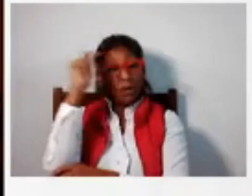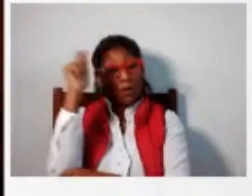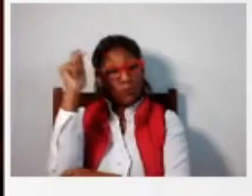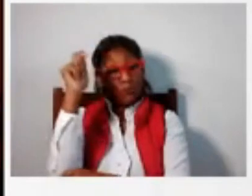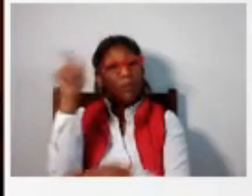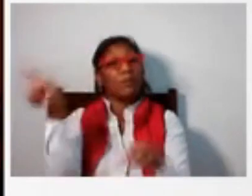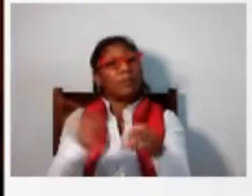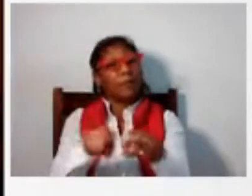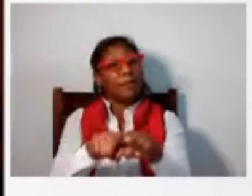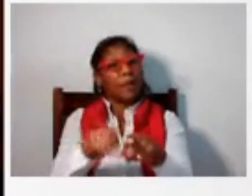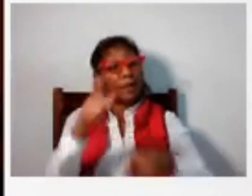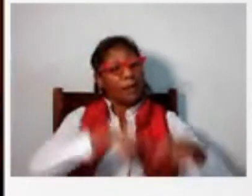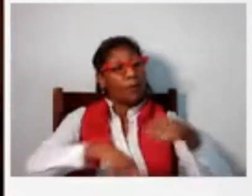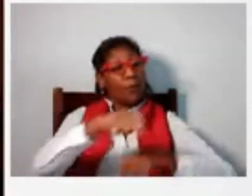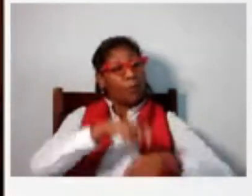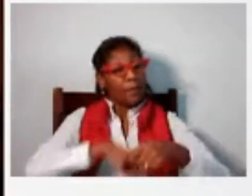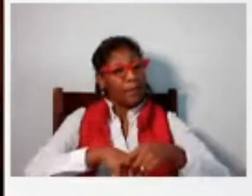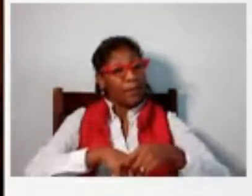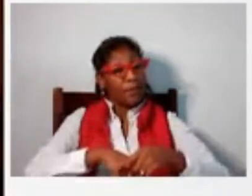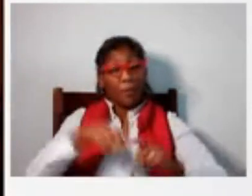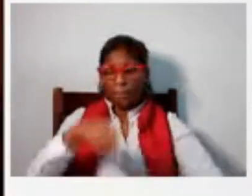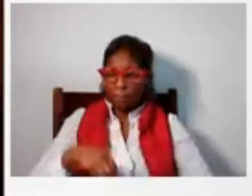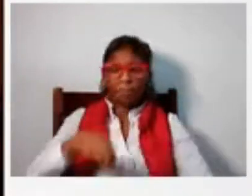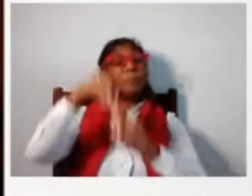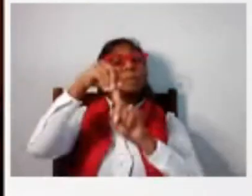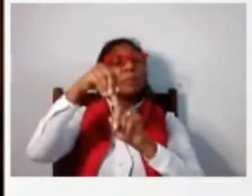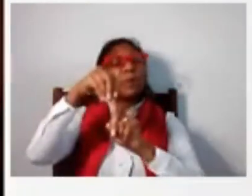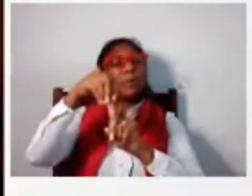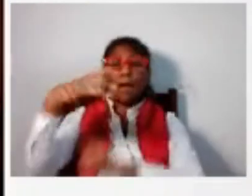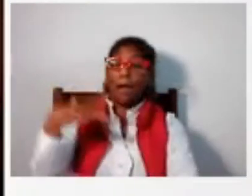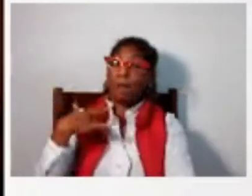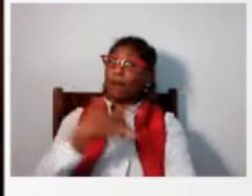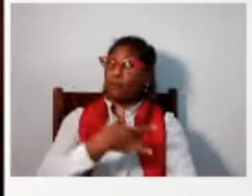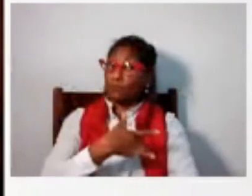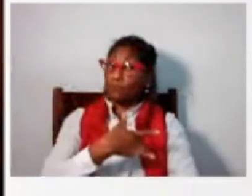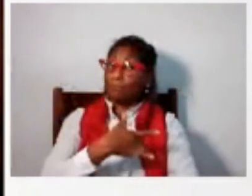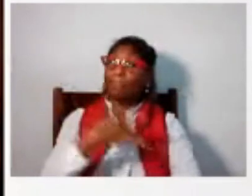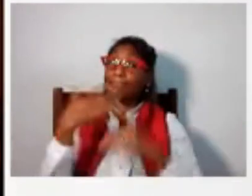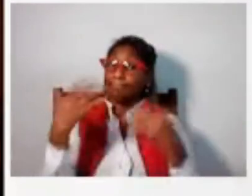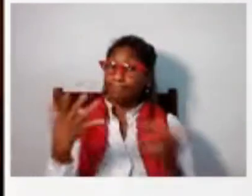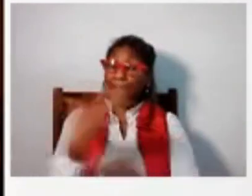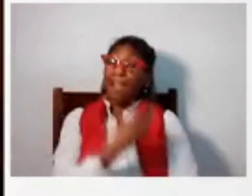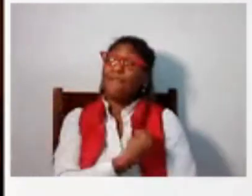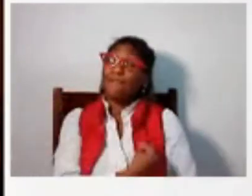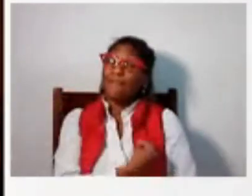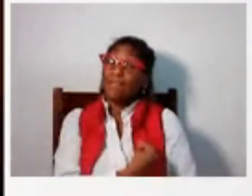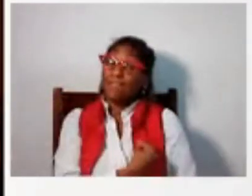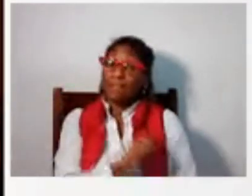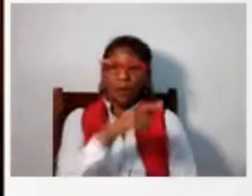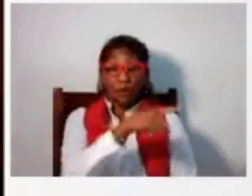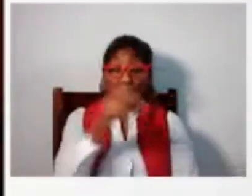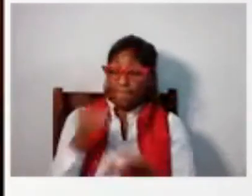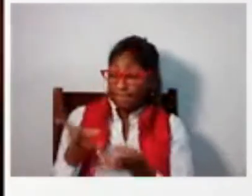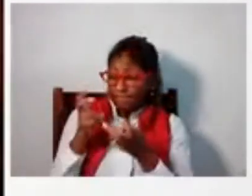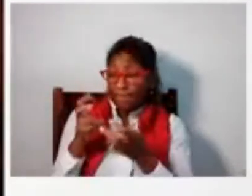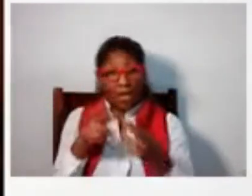economia, mas sempre priorizando a saúde das pessoas. Quando nós observamos, como observamos nessas regiões, que há